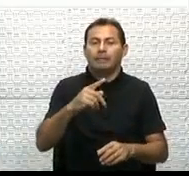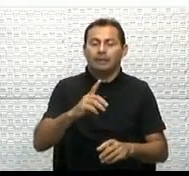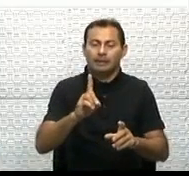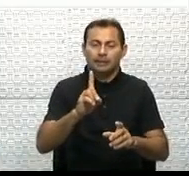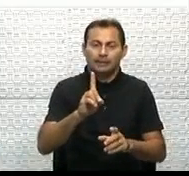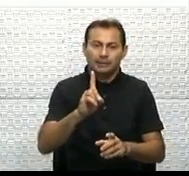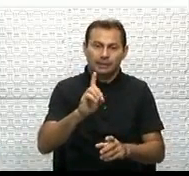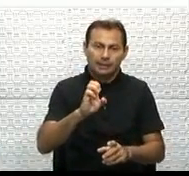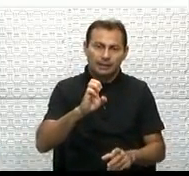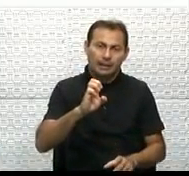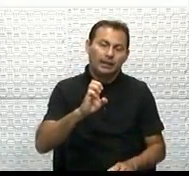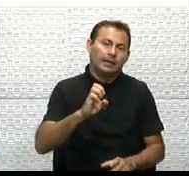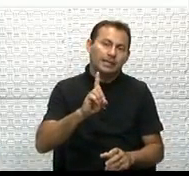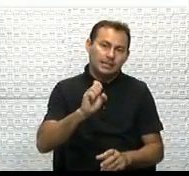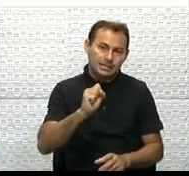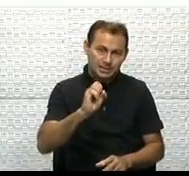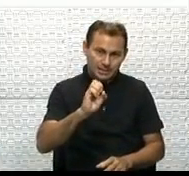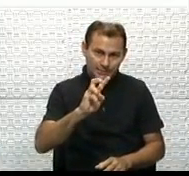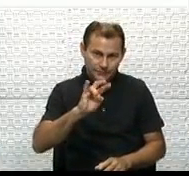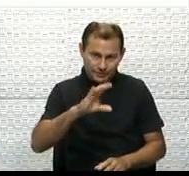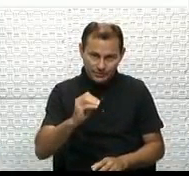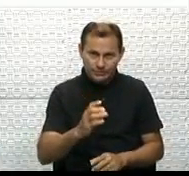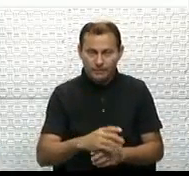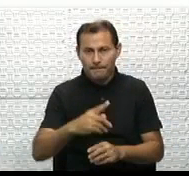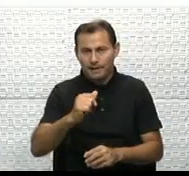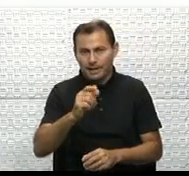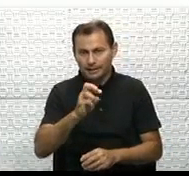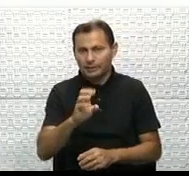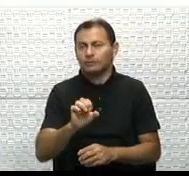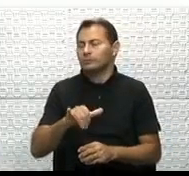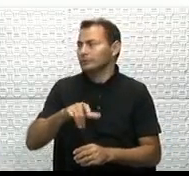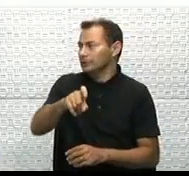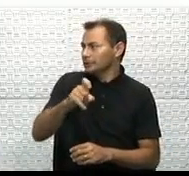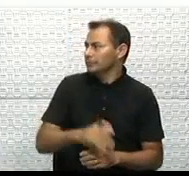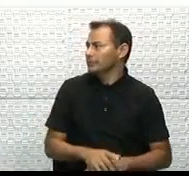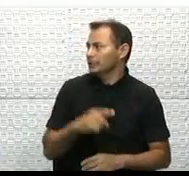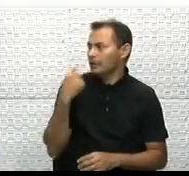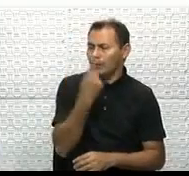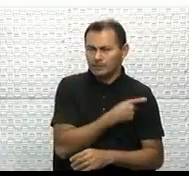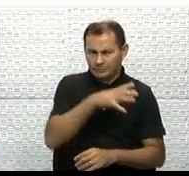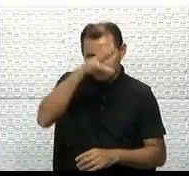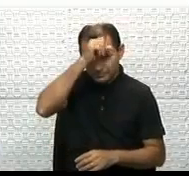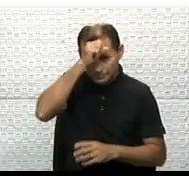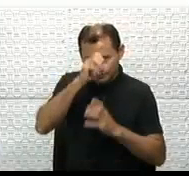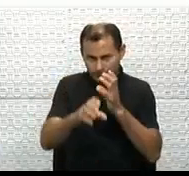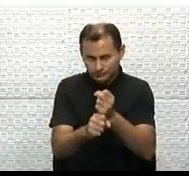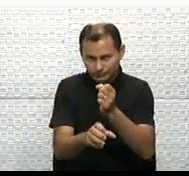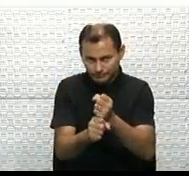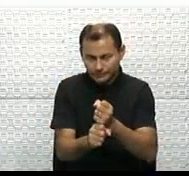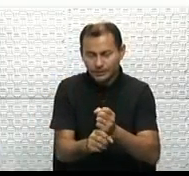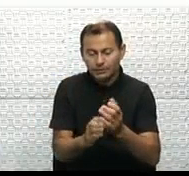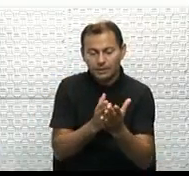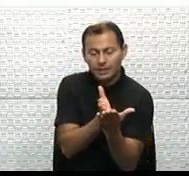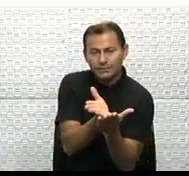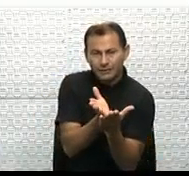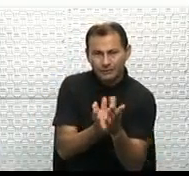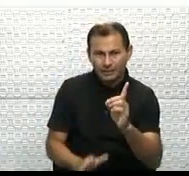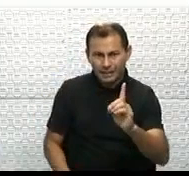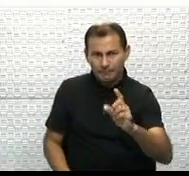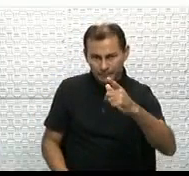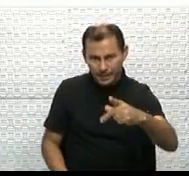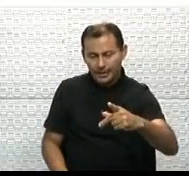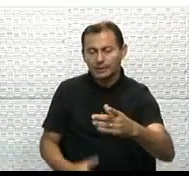a variável x. Como que eu determino o desvio padrão? Nós aprendemos a calcular, a determinar o desvio padrão lá na